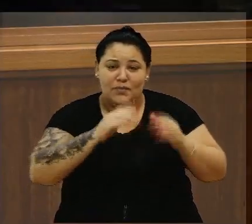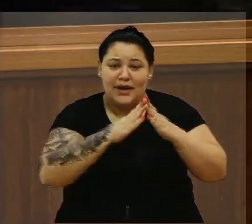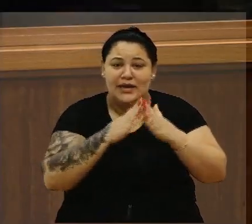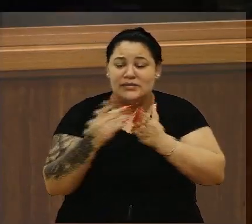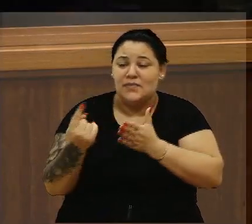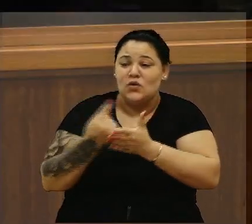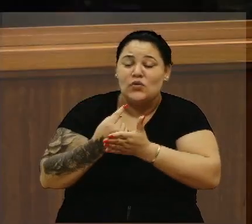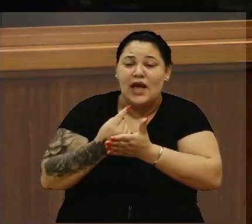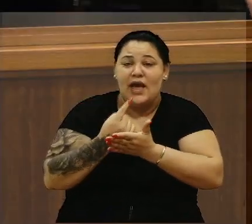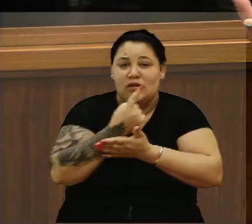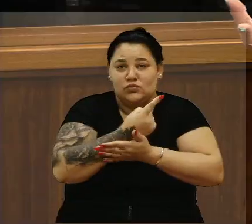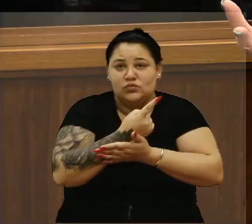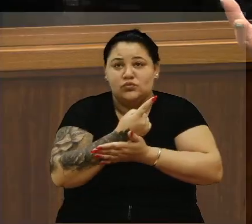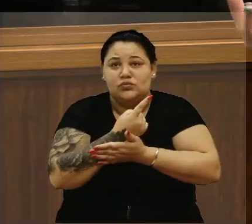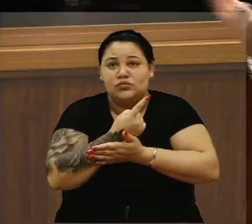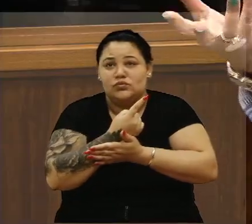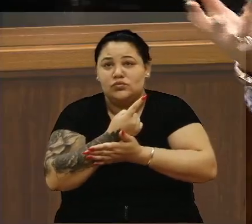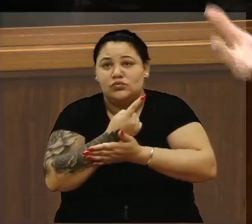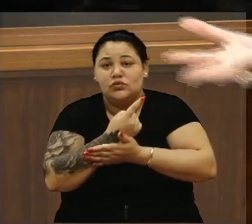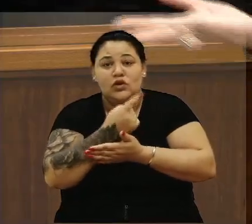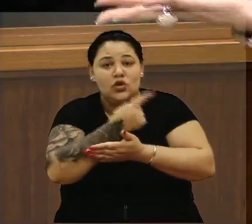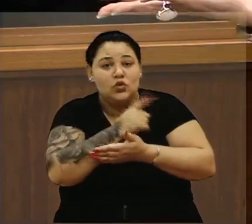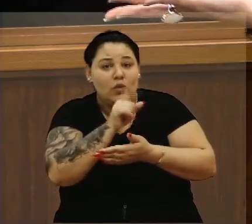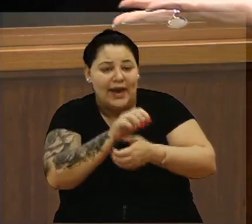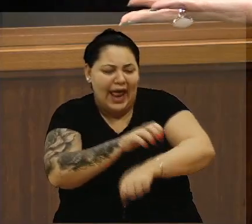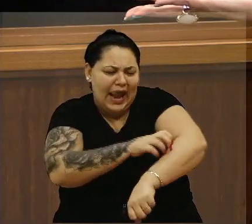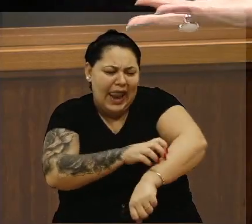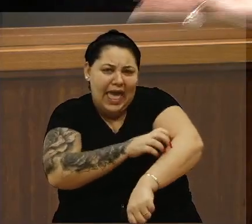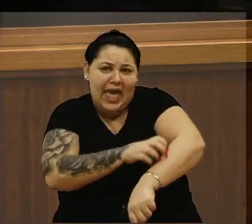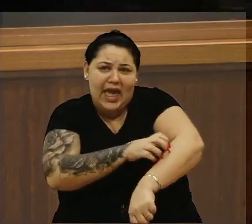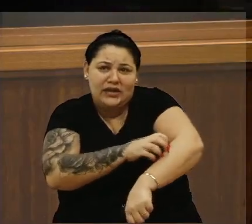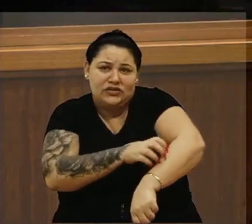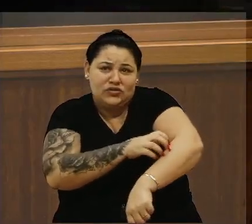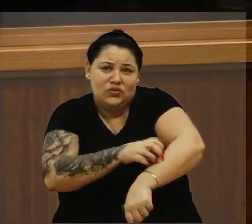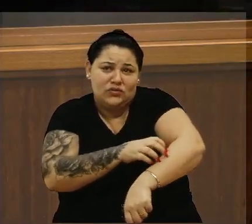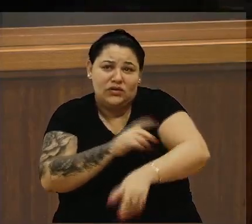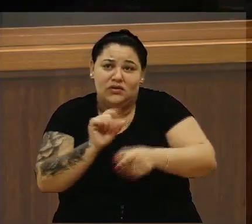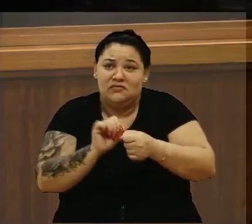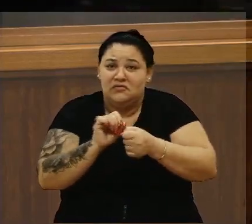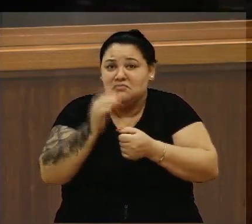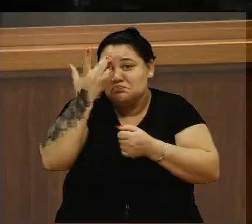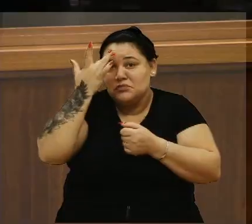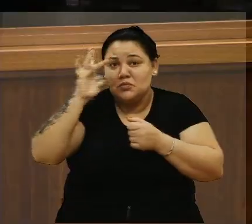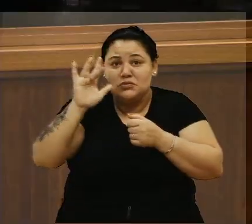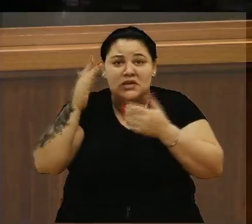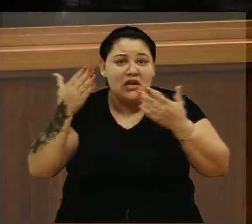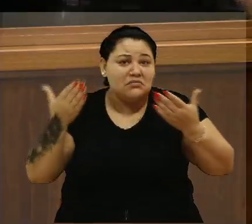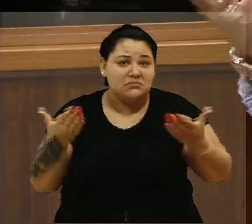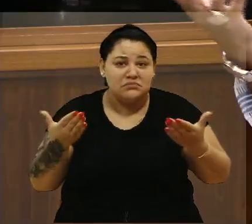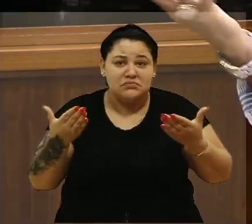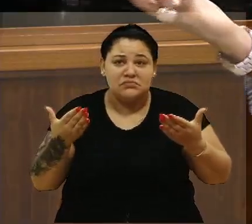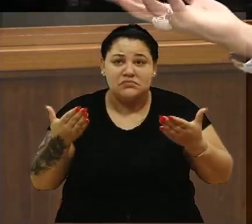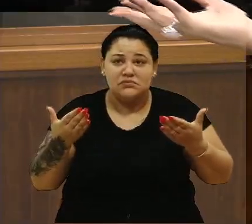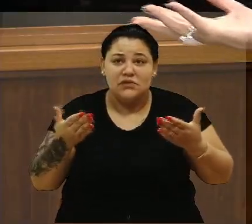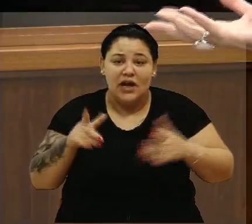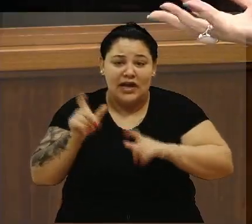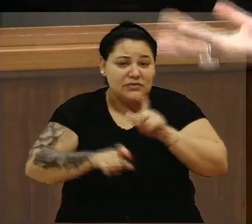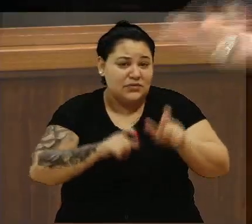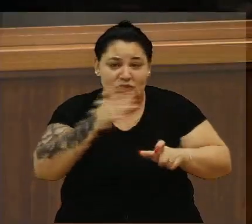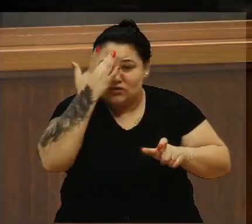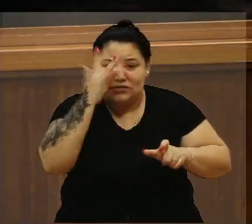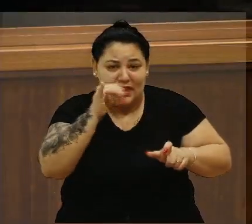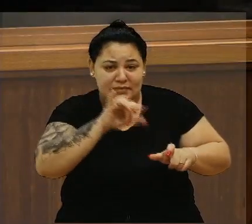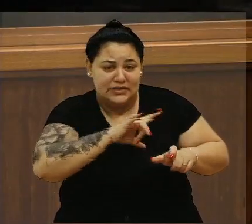a ele, tu és alérgico? E ele fez assim, porque não é todo mundo que sabe se tem alergia a benzetacil ou